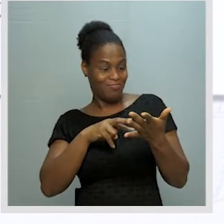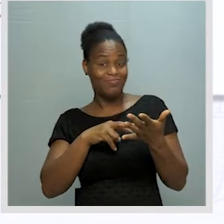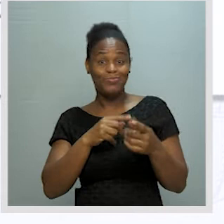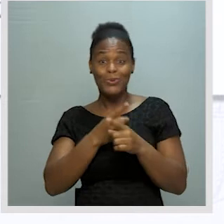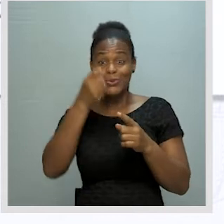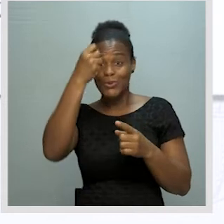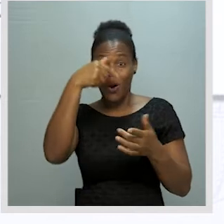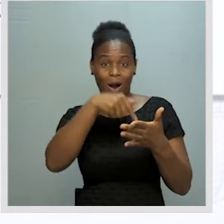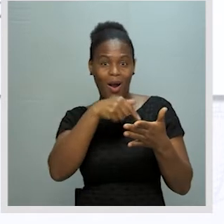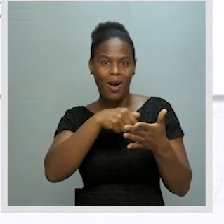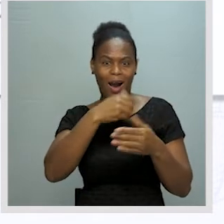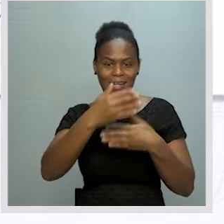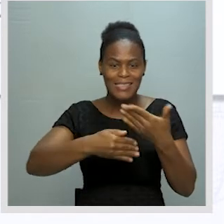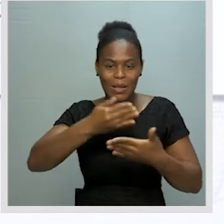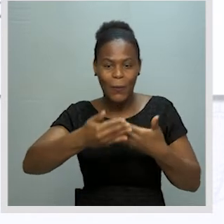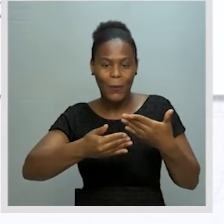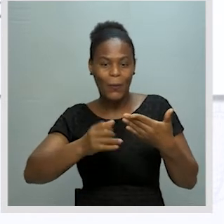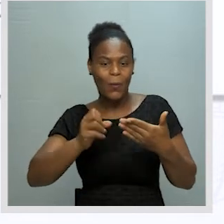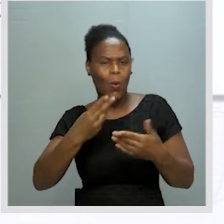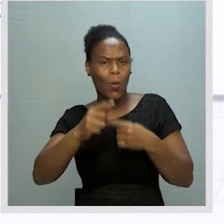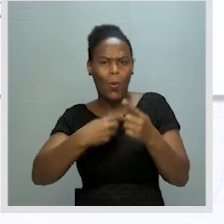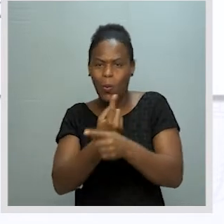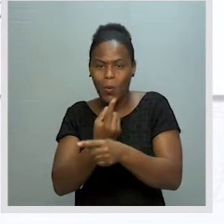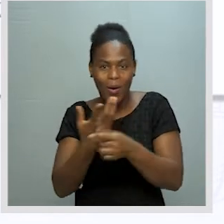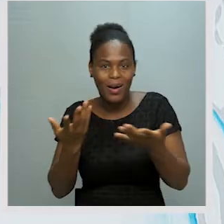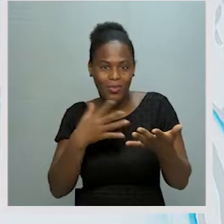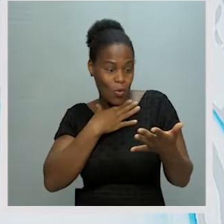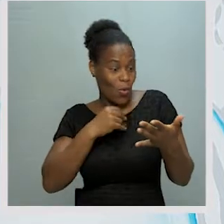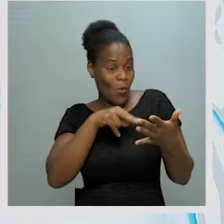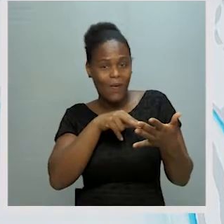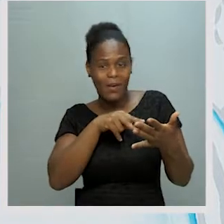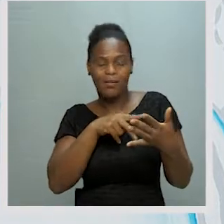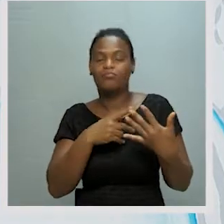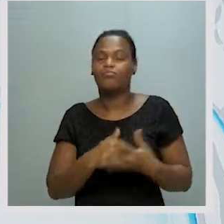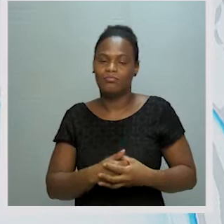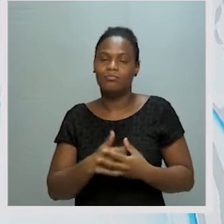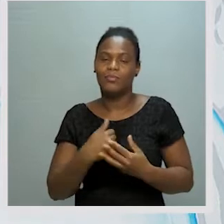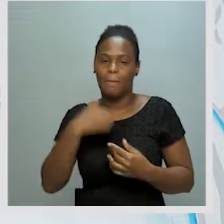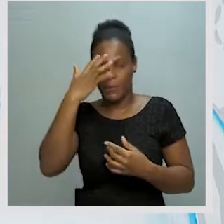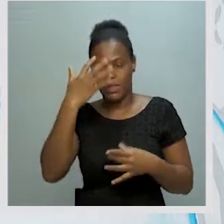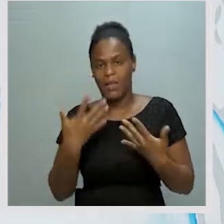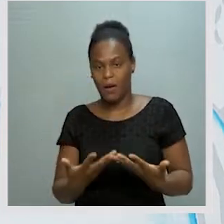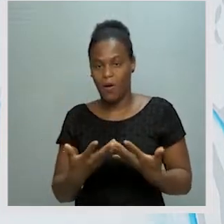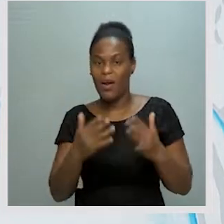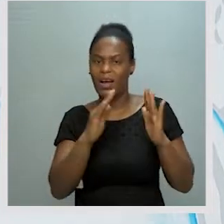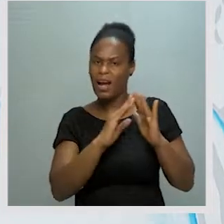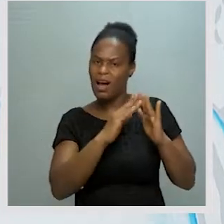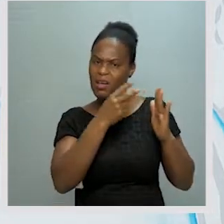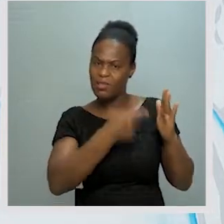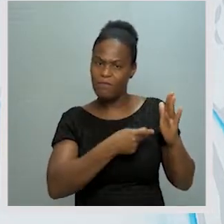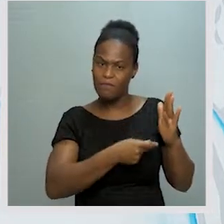seu enredo, a sua ação ou outro aspecto. Penso que neste momento que nós estamos confinados em